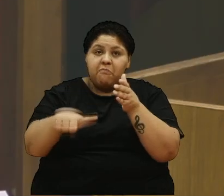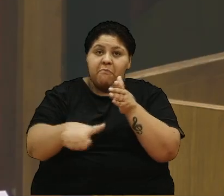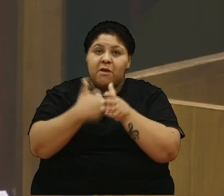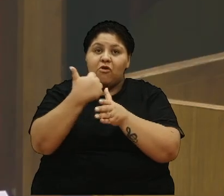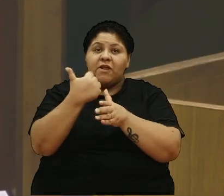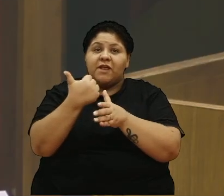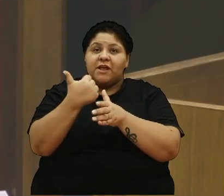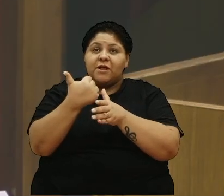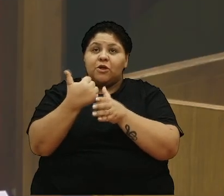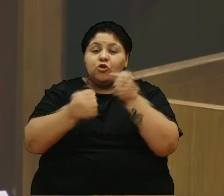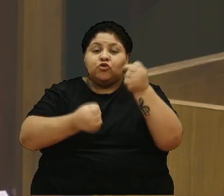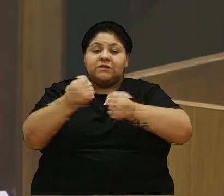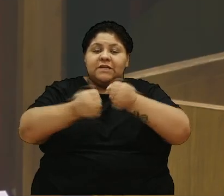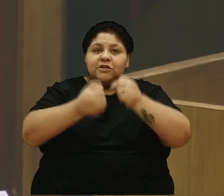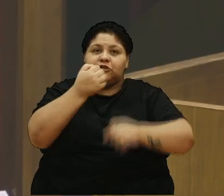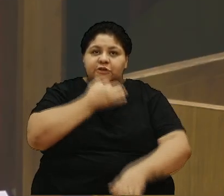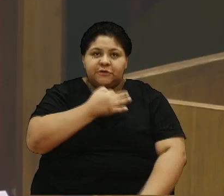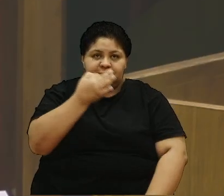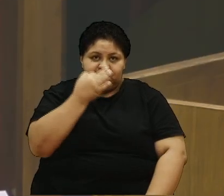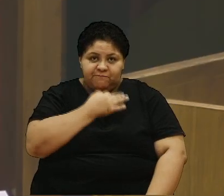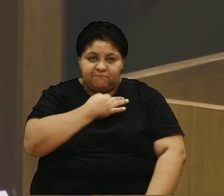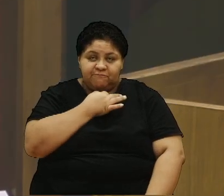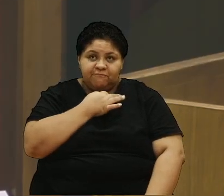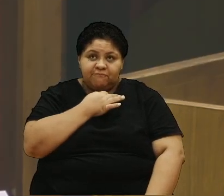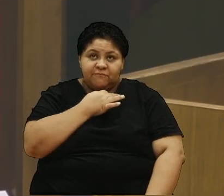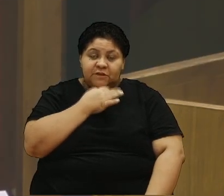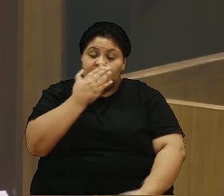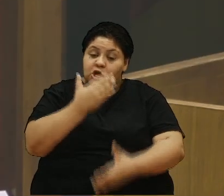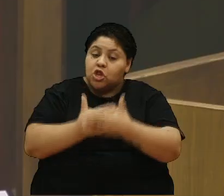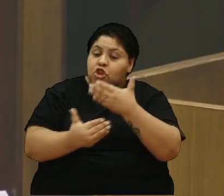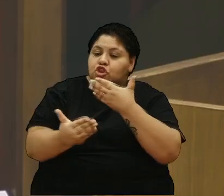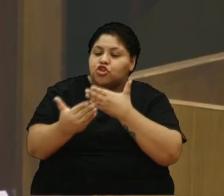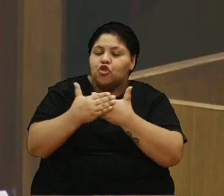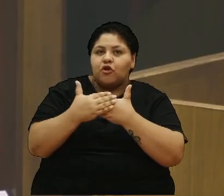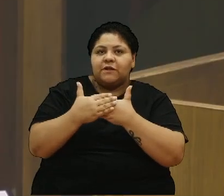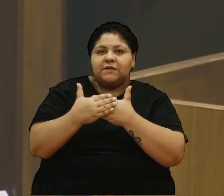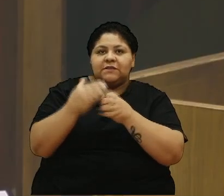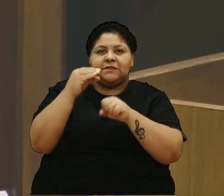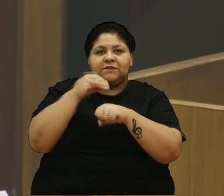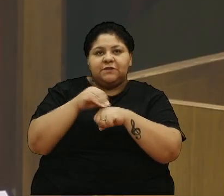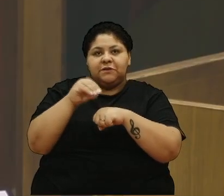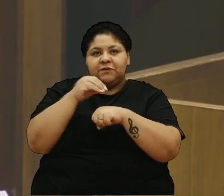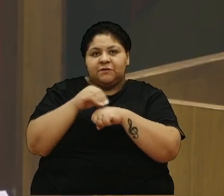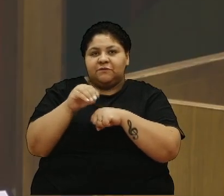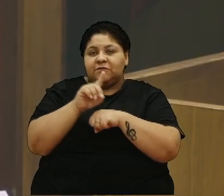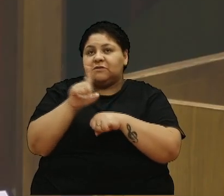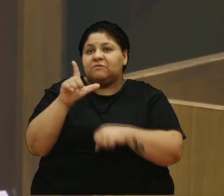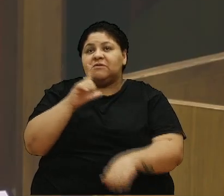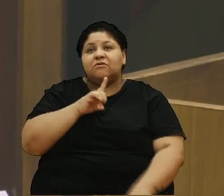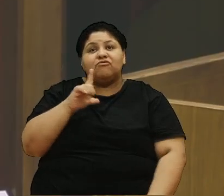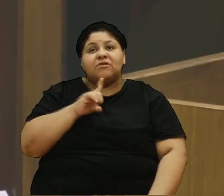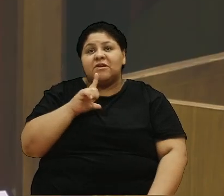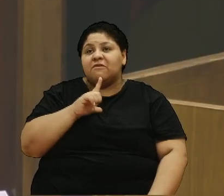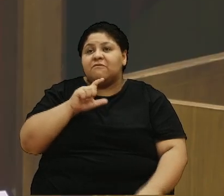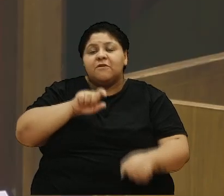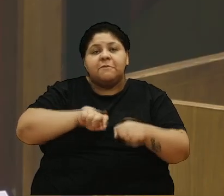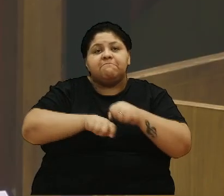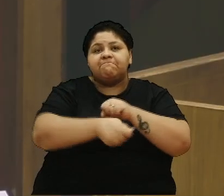de Caxias do Sul. E basicamente todas essas melhorias não têm